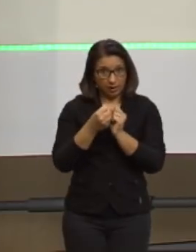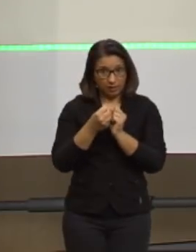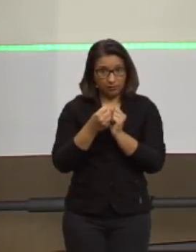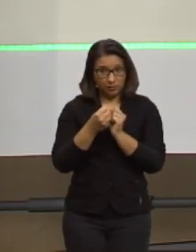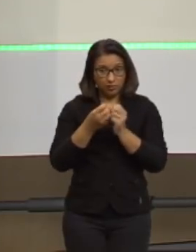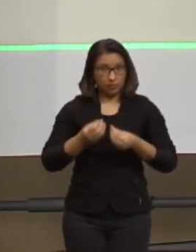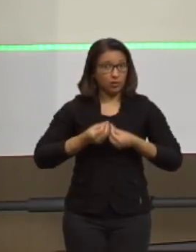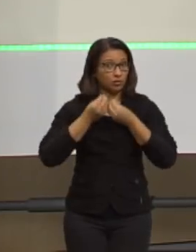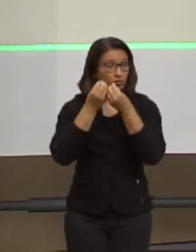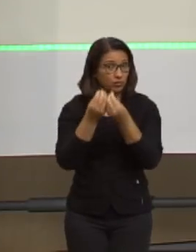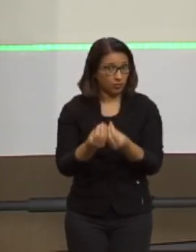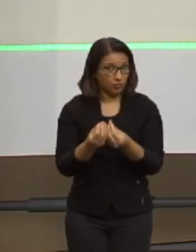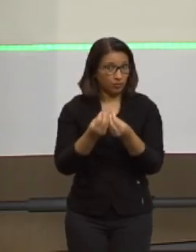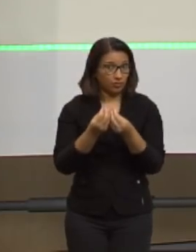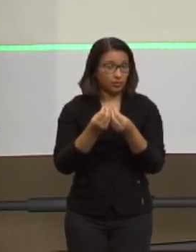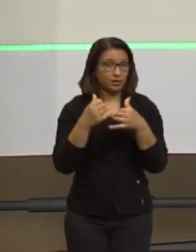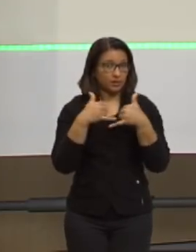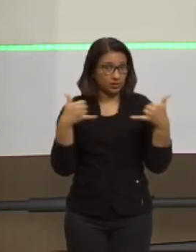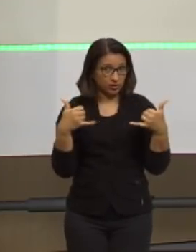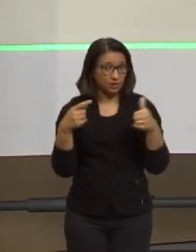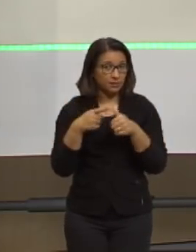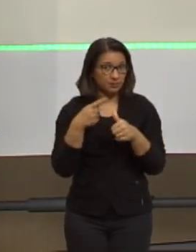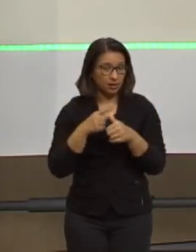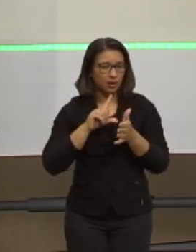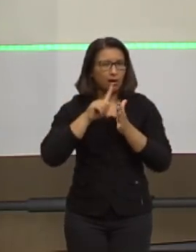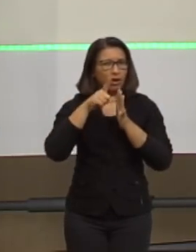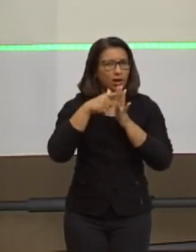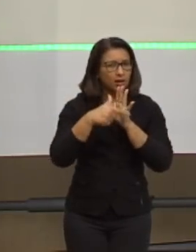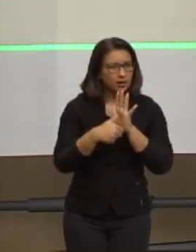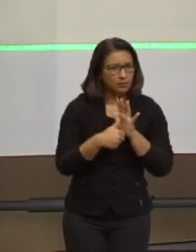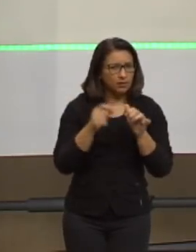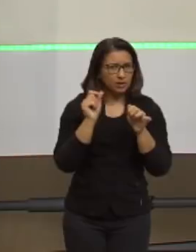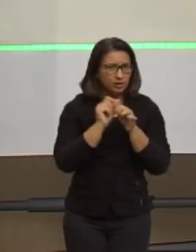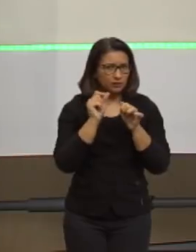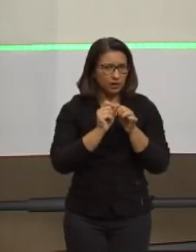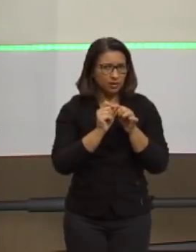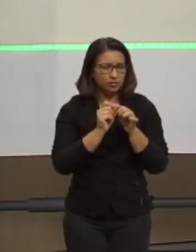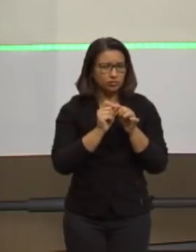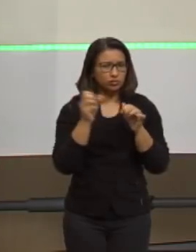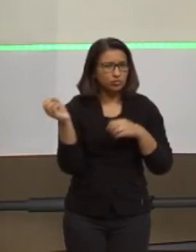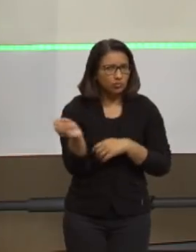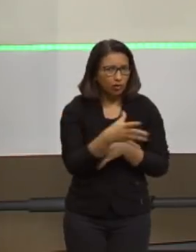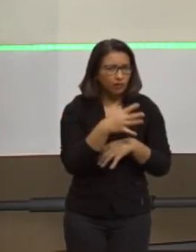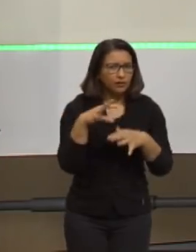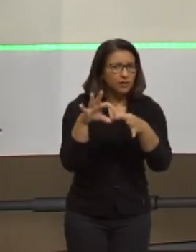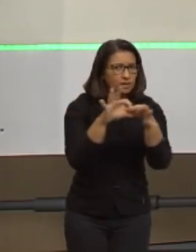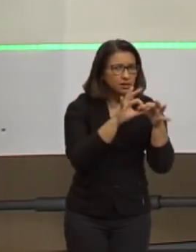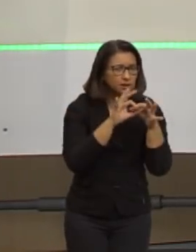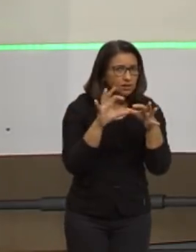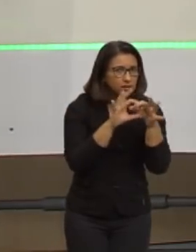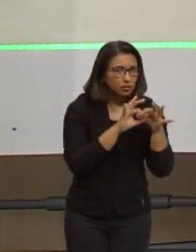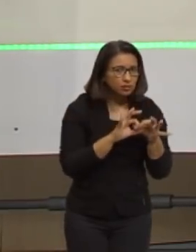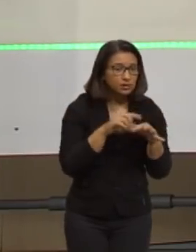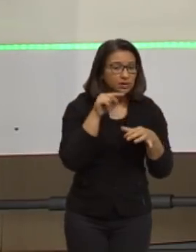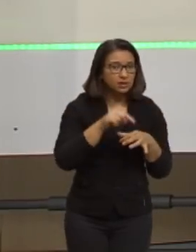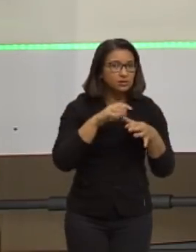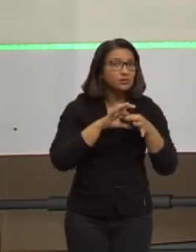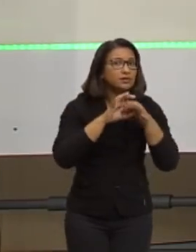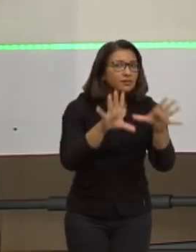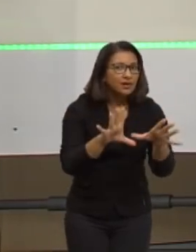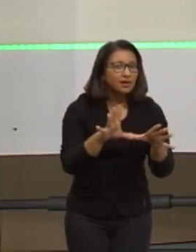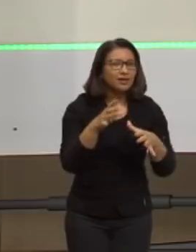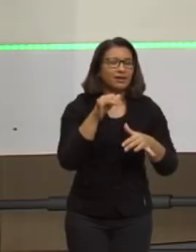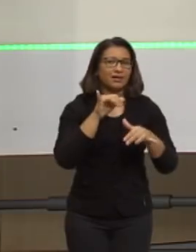porque eu tô quebrando primeira etapa depois eu formo novas reações novas ligações em isso é um processo que libera